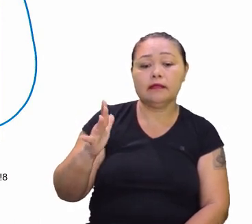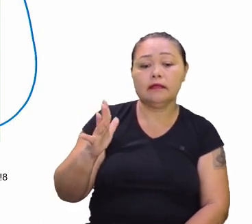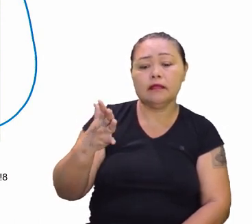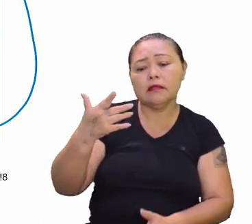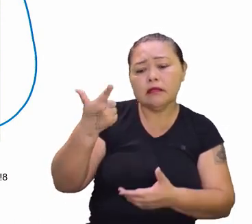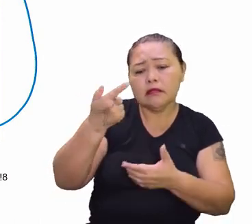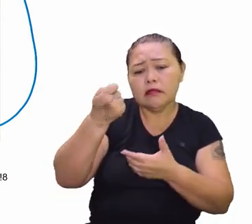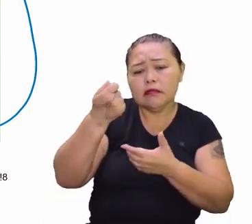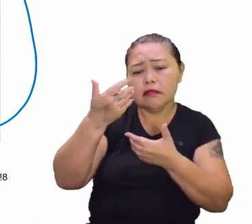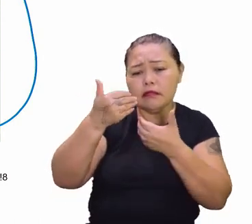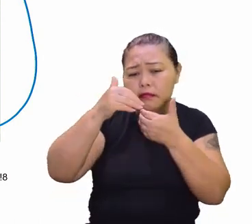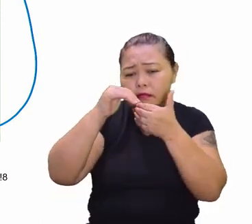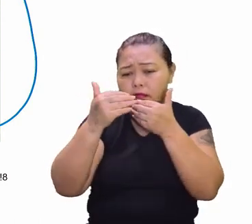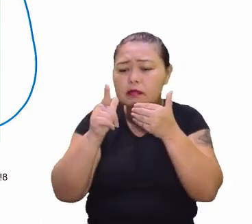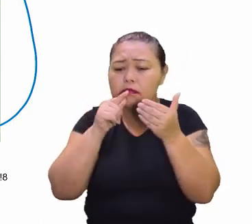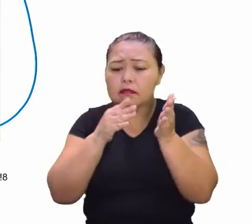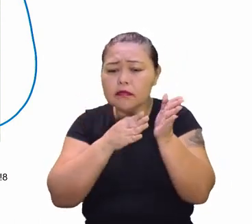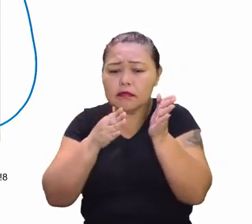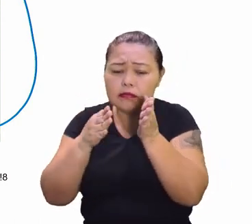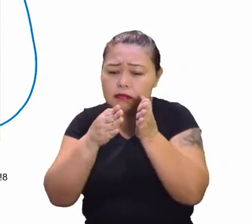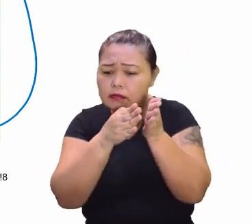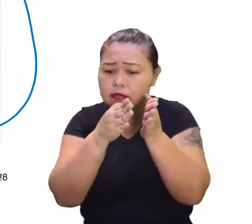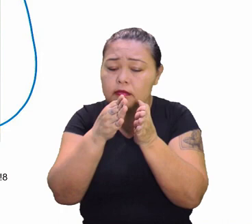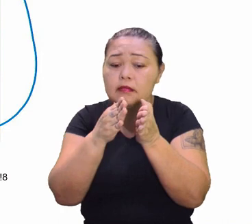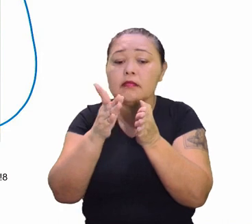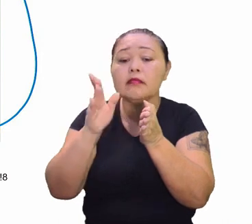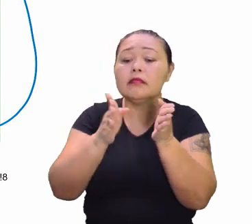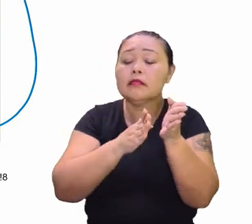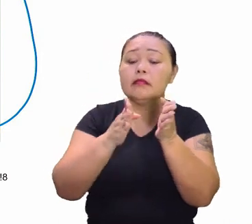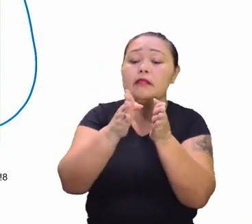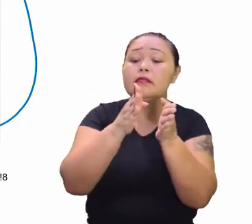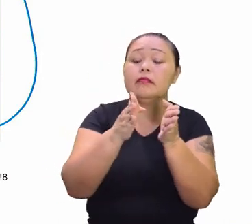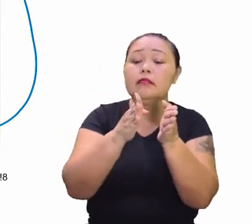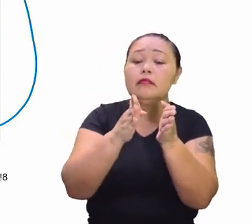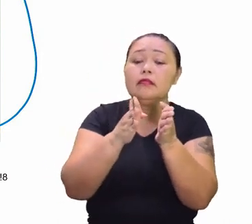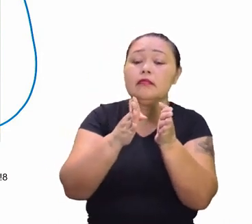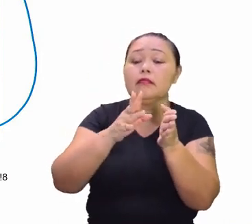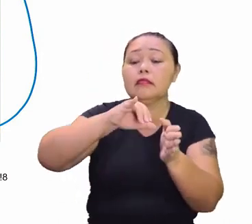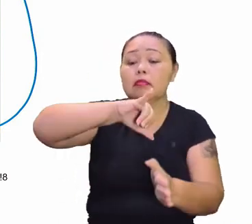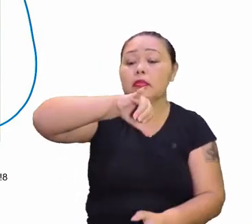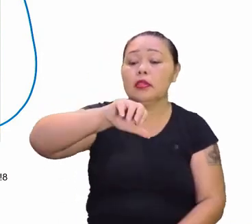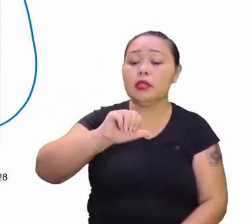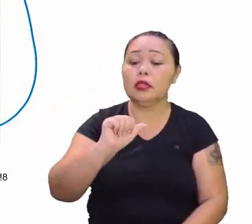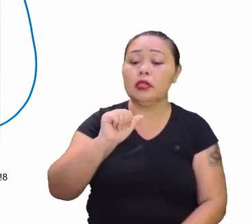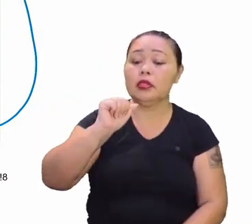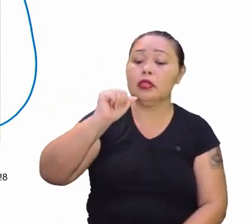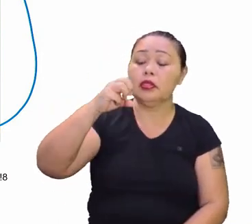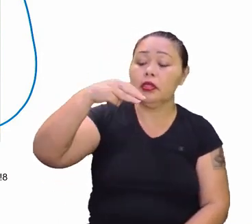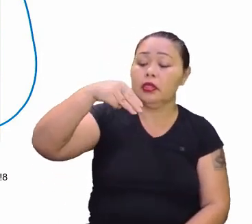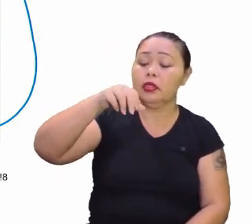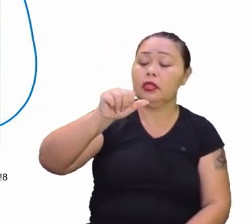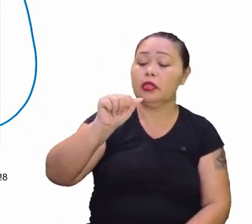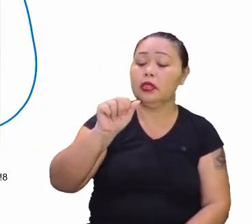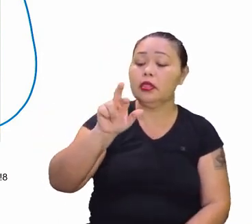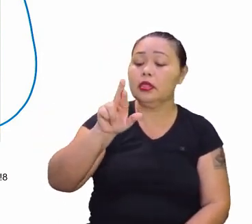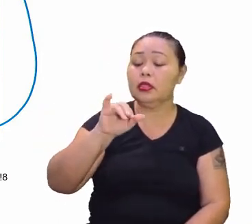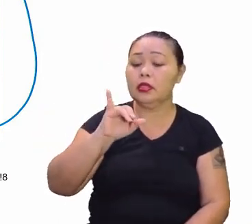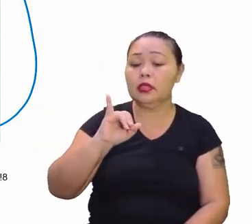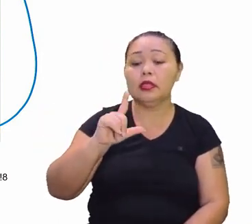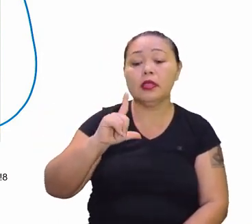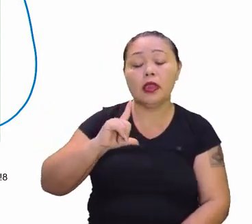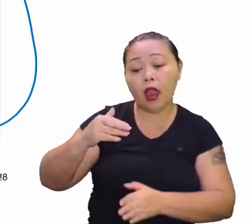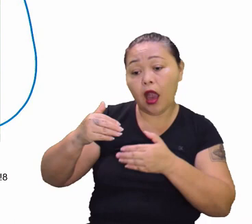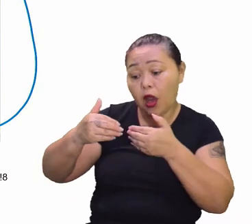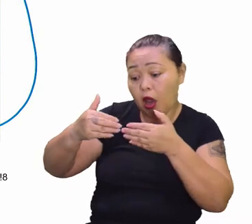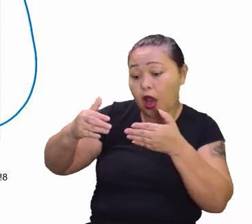uma pequena faixa de rio aqui passando, que é justamente o Rio Jamari, ok? E professor Jorge, e o Rio Jamari, a